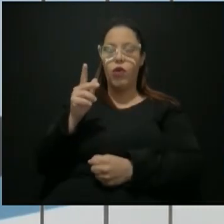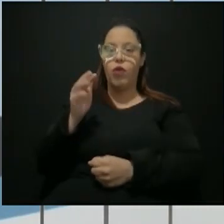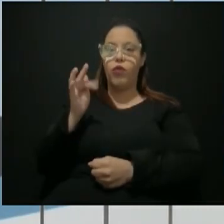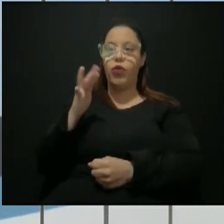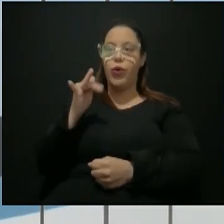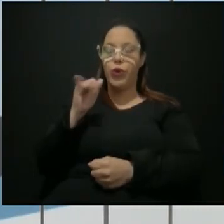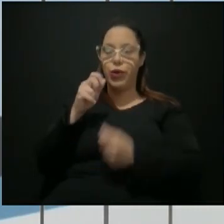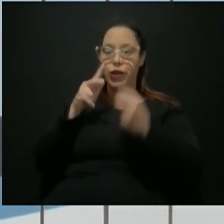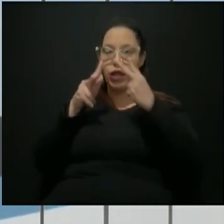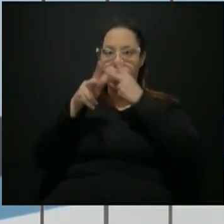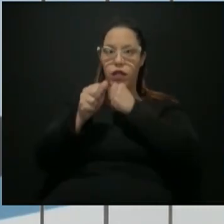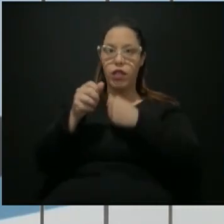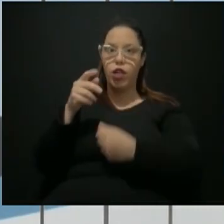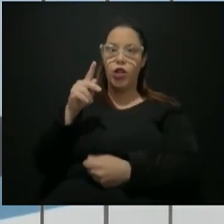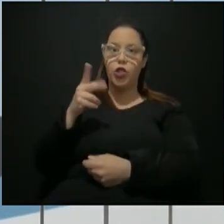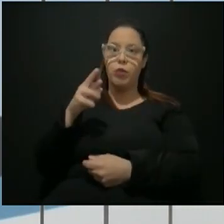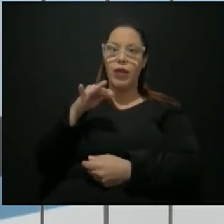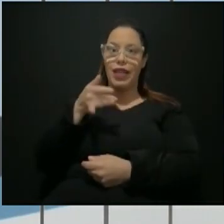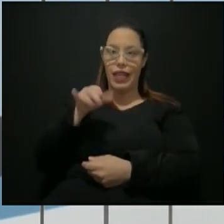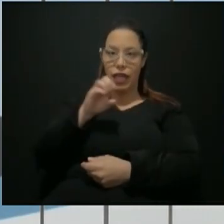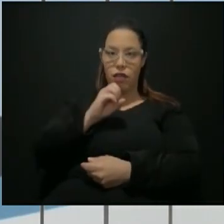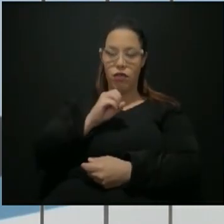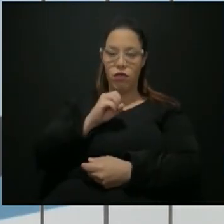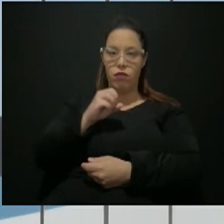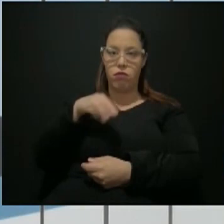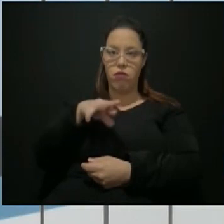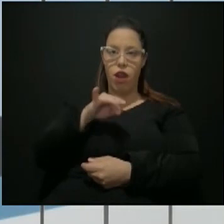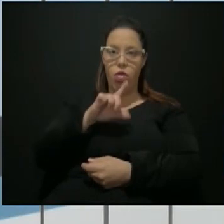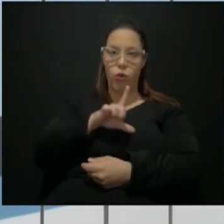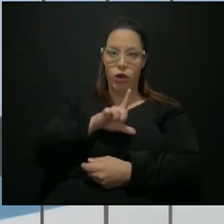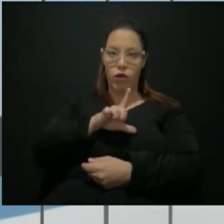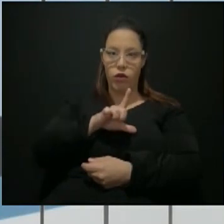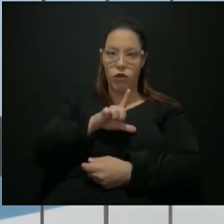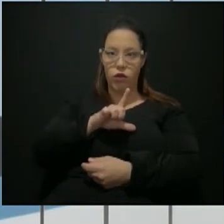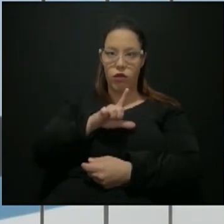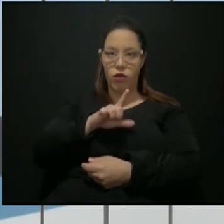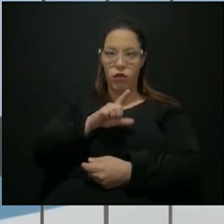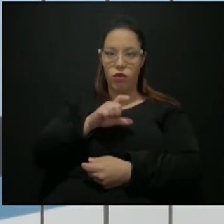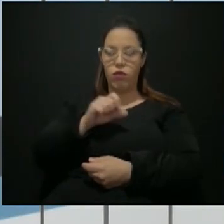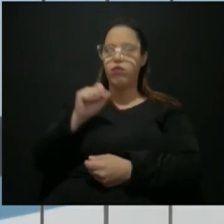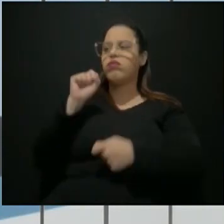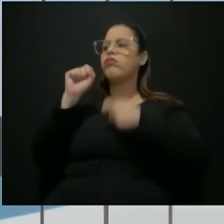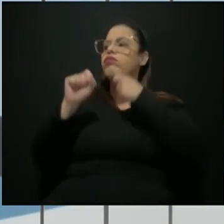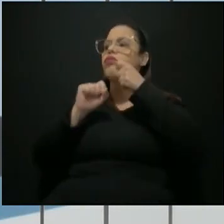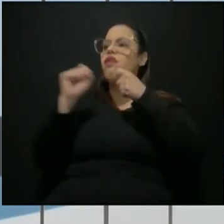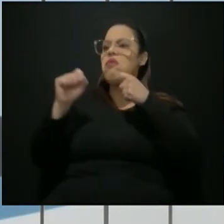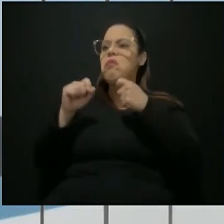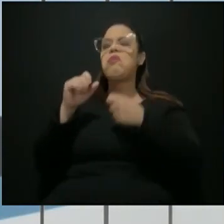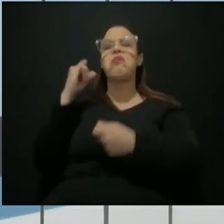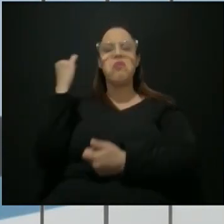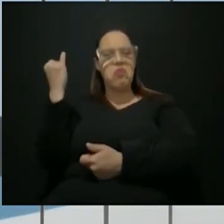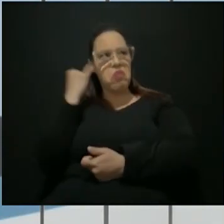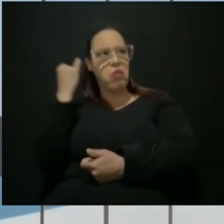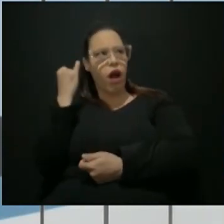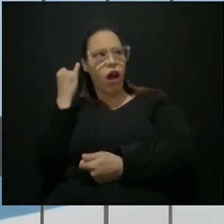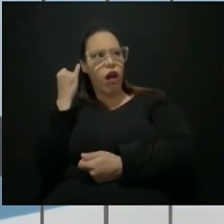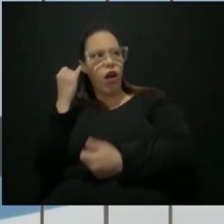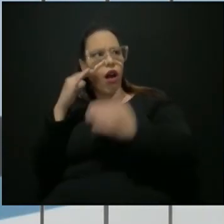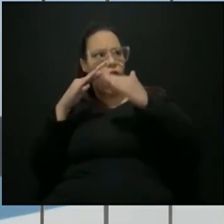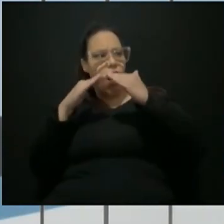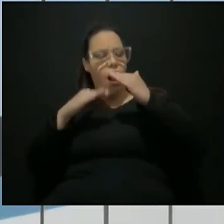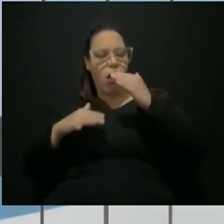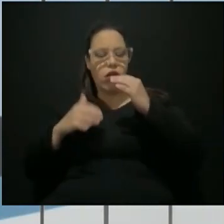dinamômetro. Essa medida, ela é um preditor bastante relevante para declínio da capacidade funcional ou até mesmo